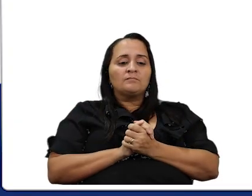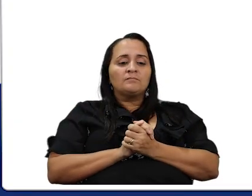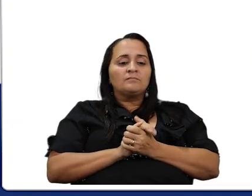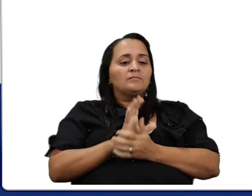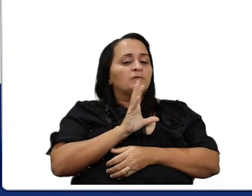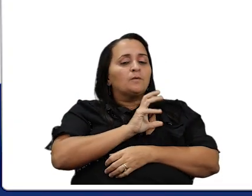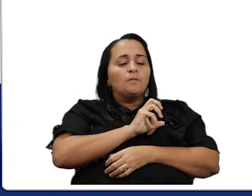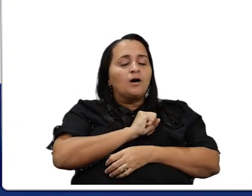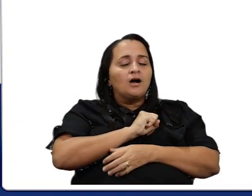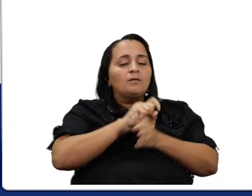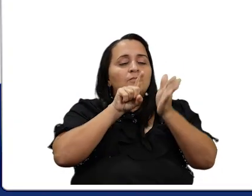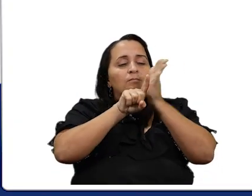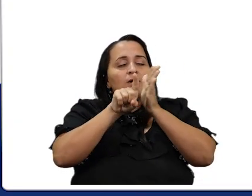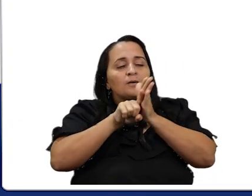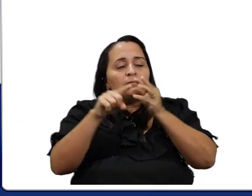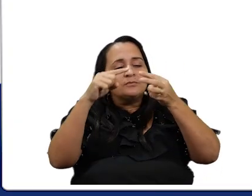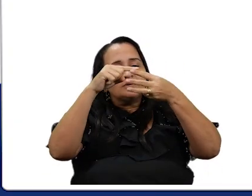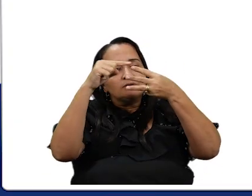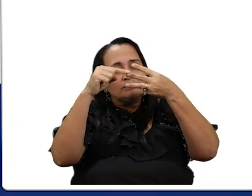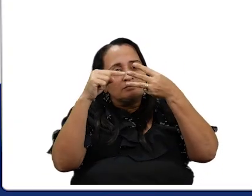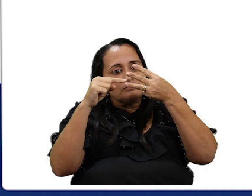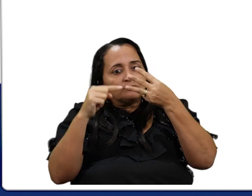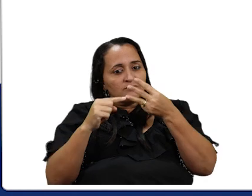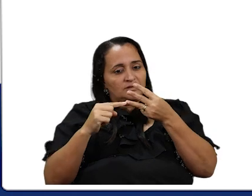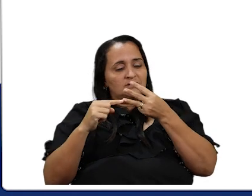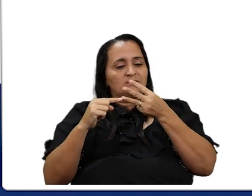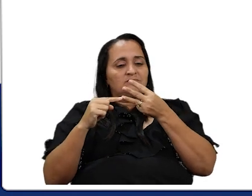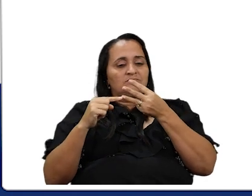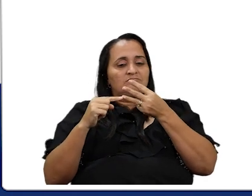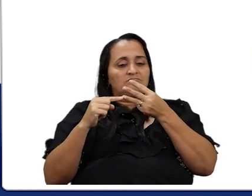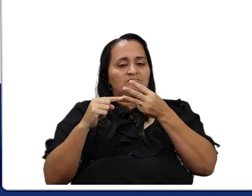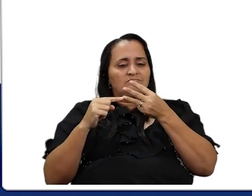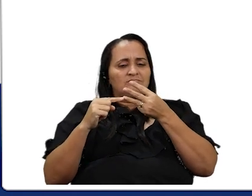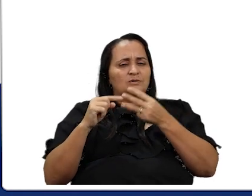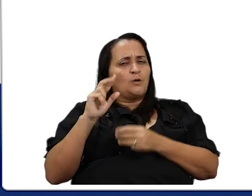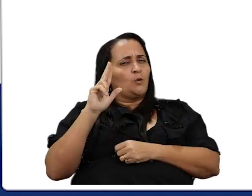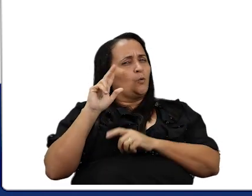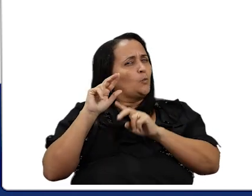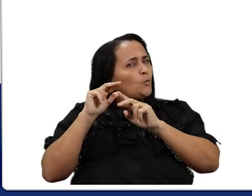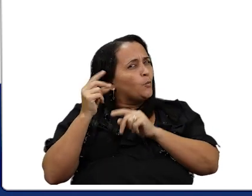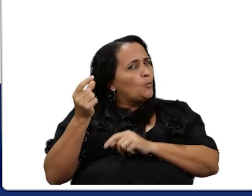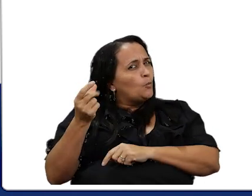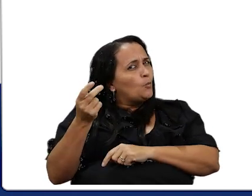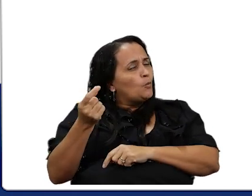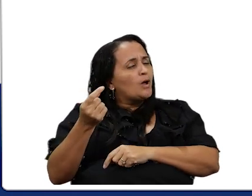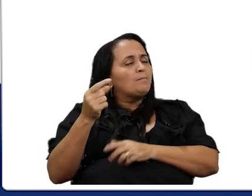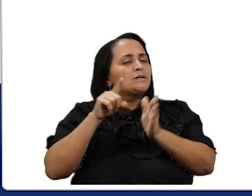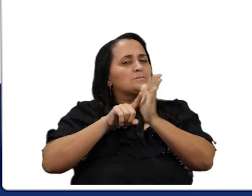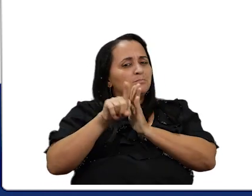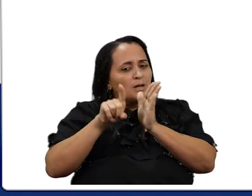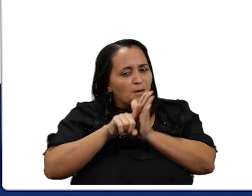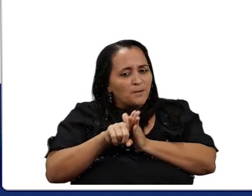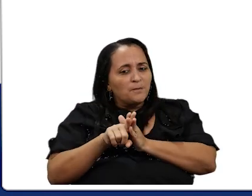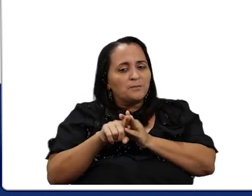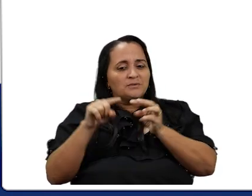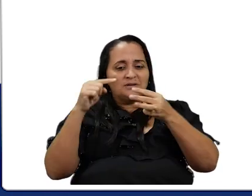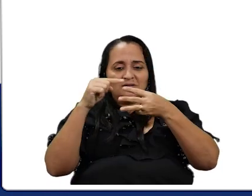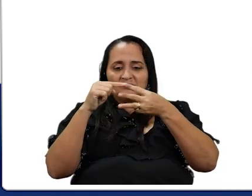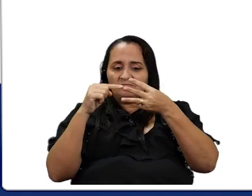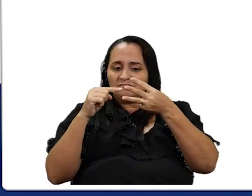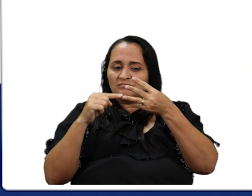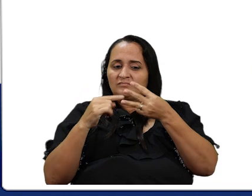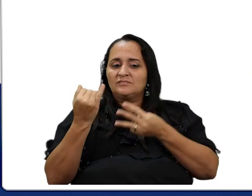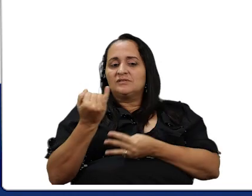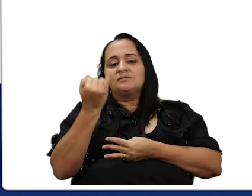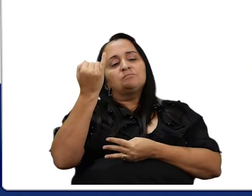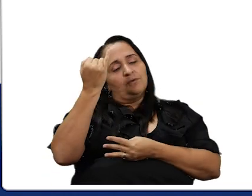amo fazer essas 3 perguntas. E nunca mais a gente fez essas 3 perguntinhas, que são as perguntinhas necessárias